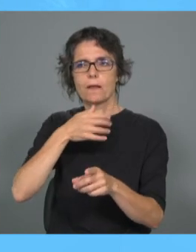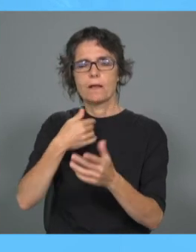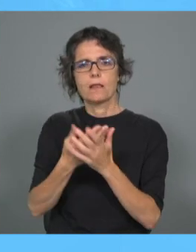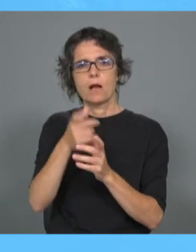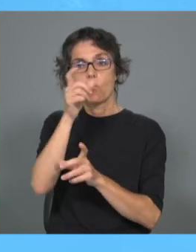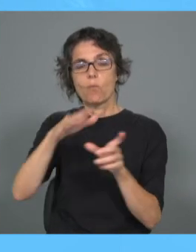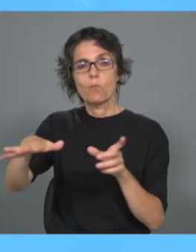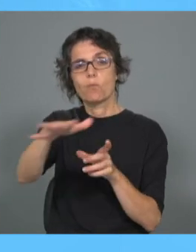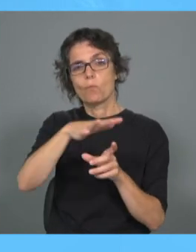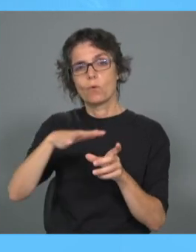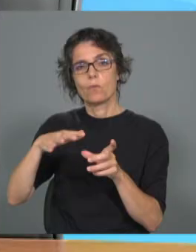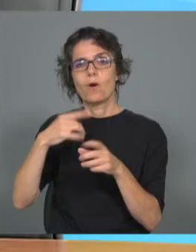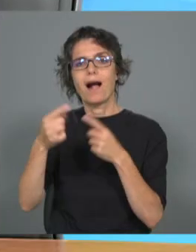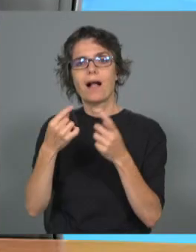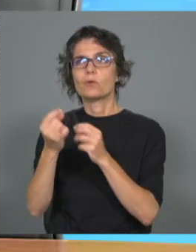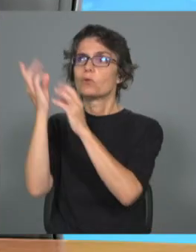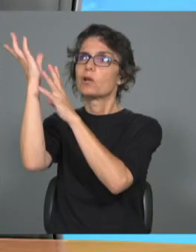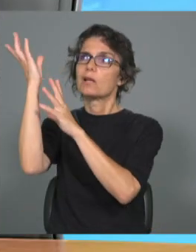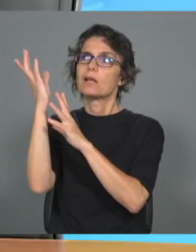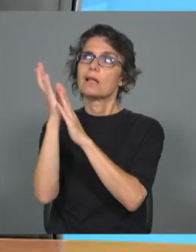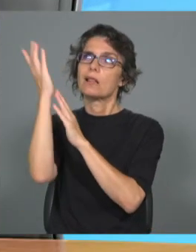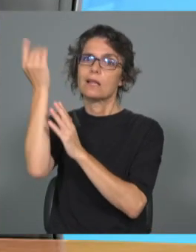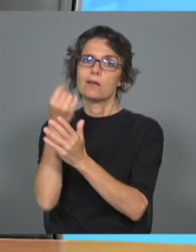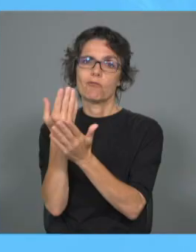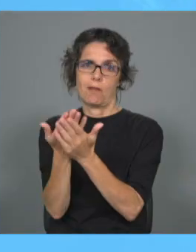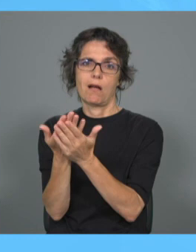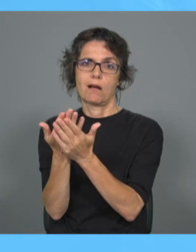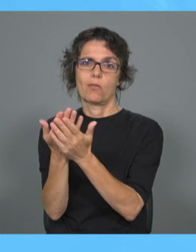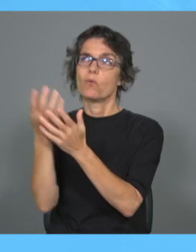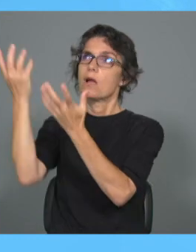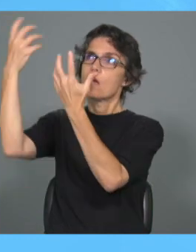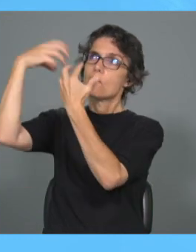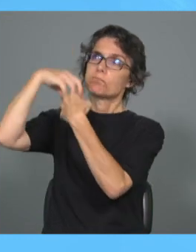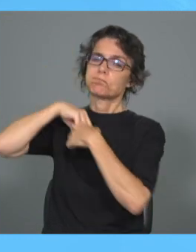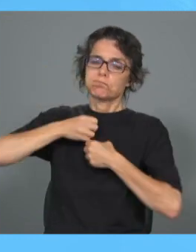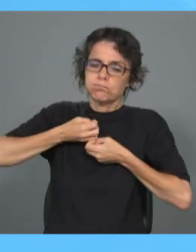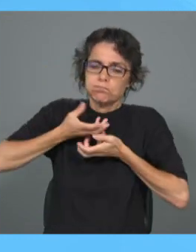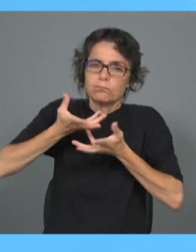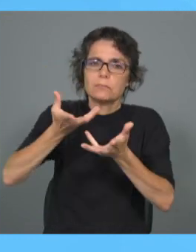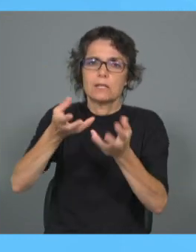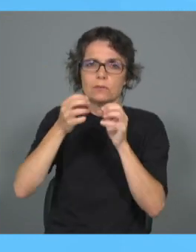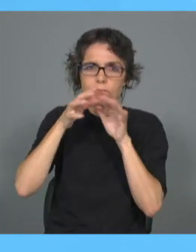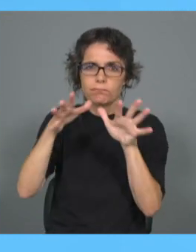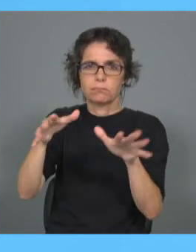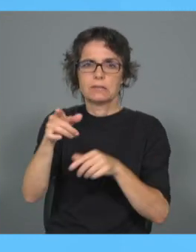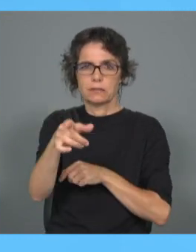lhes manifesta, são estes transmissores da palavra, da ação de Deus,